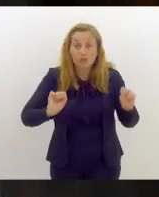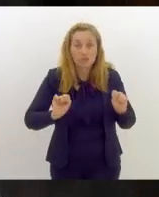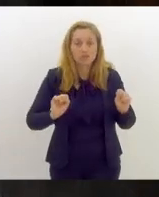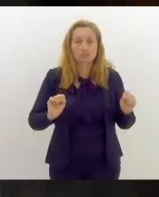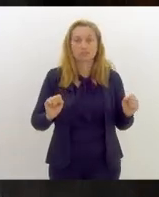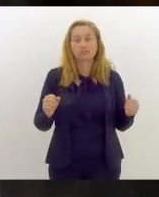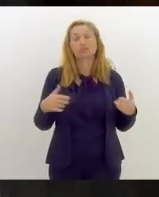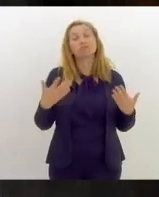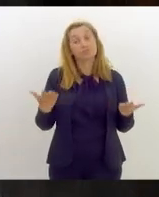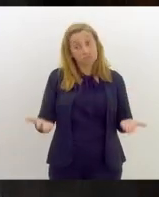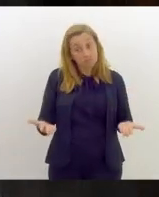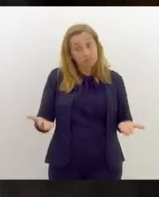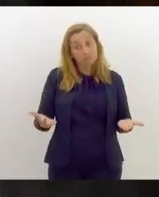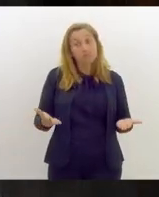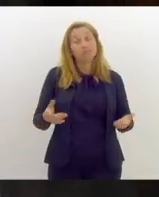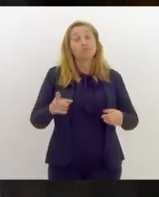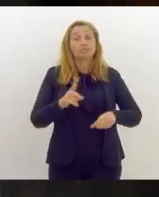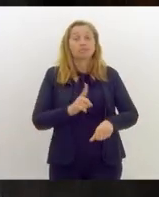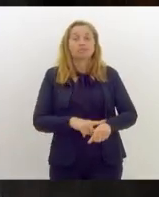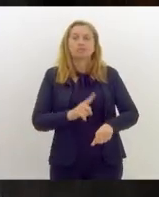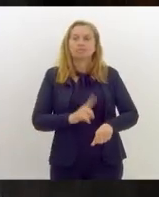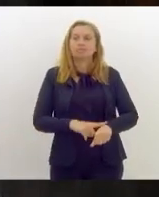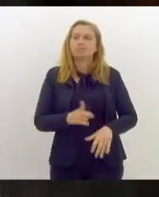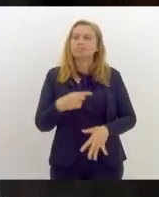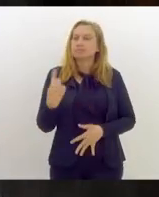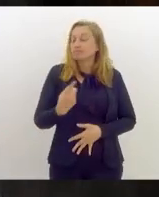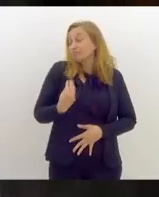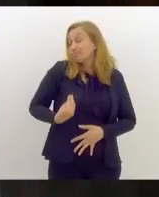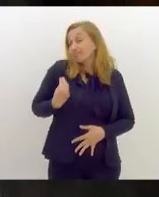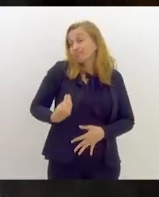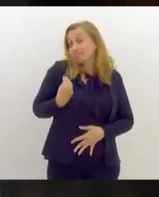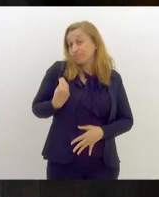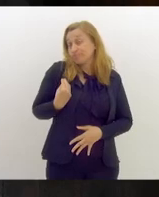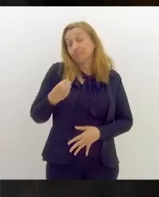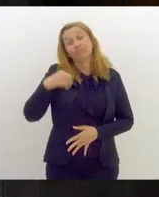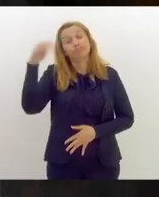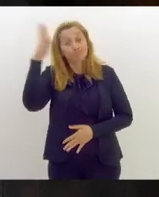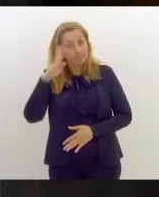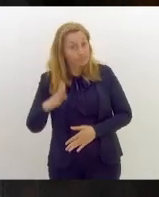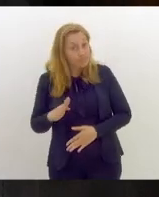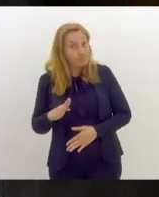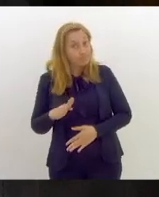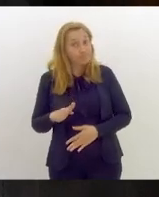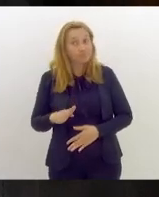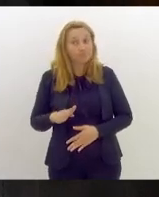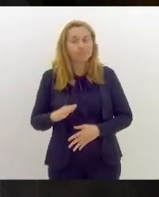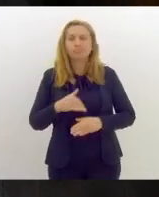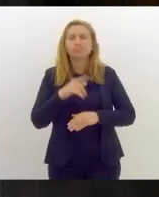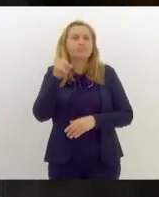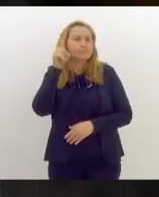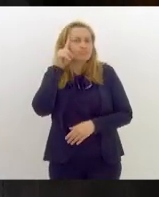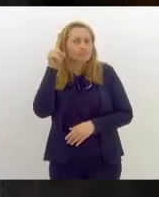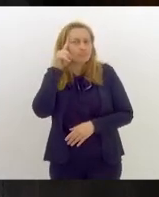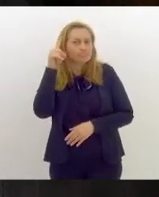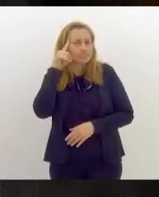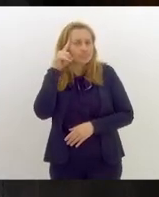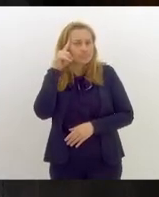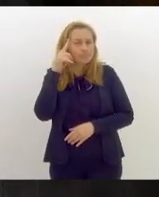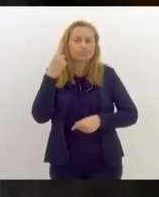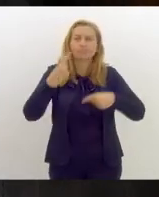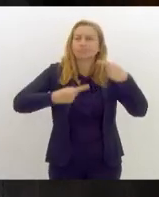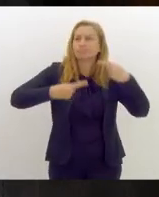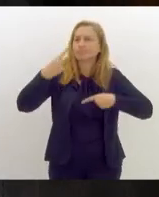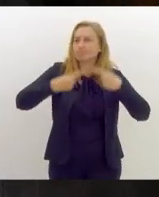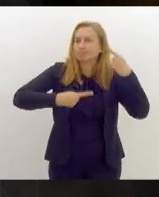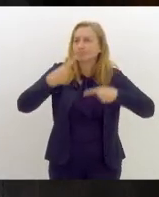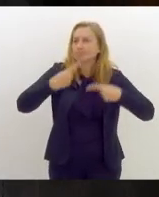e é esse clima que nós estamos vivendo no Brasil todo dia nós estamos discutindo